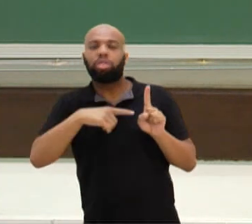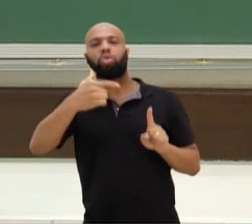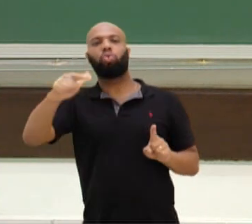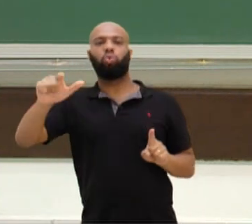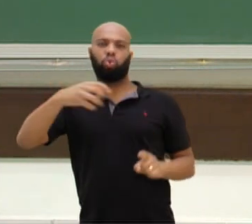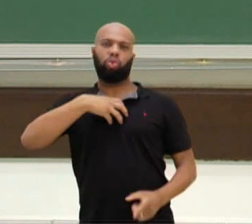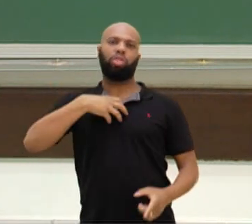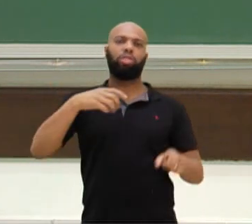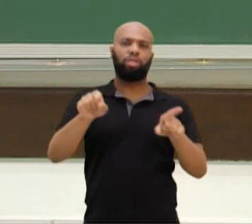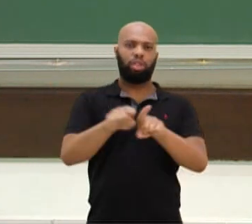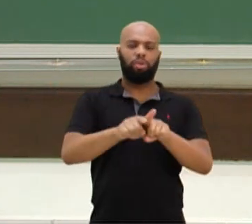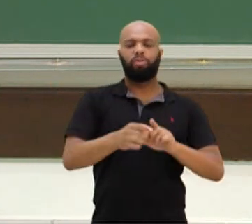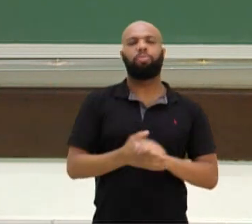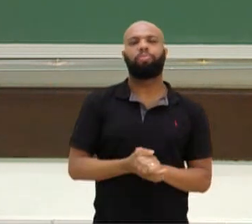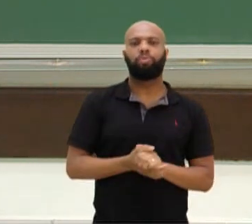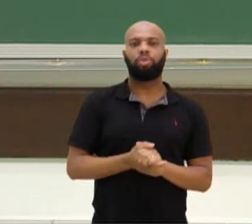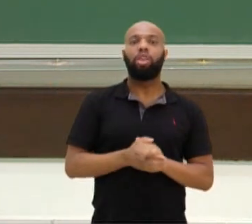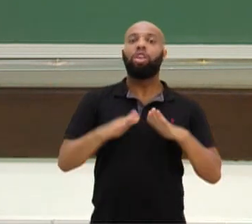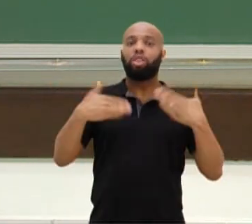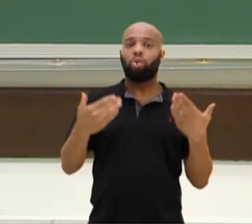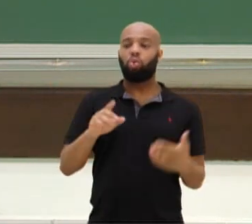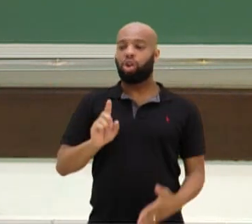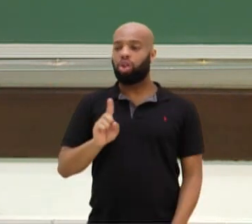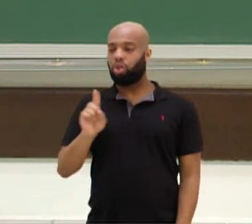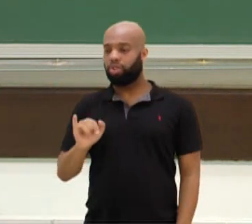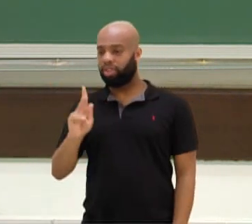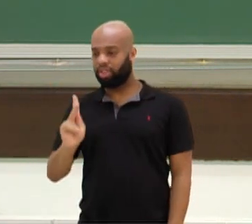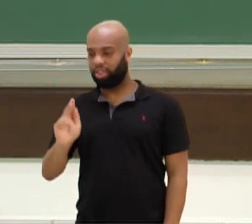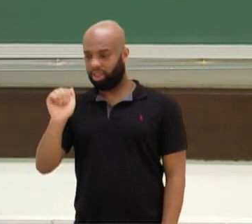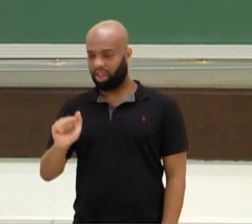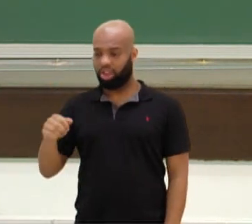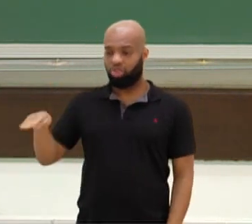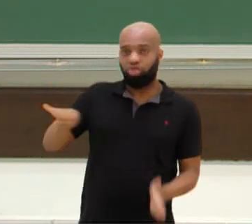também. Quando o Zika chegou no Brasil em 2015,